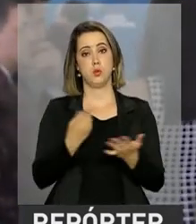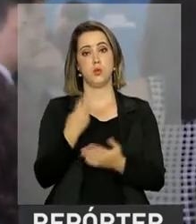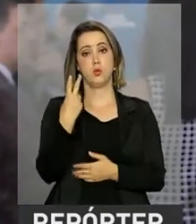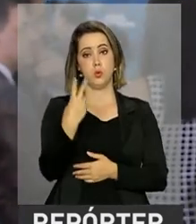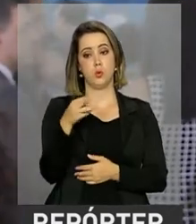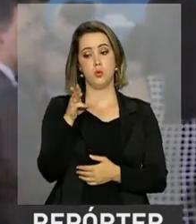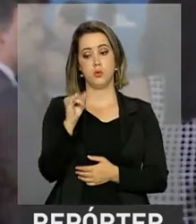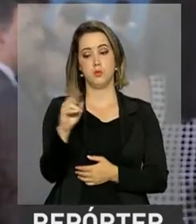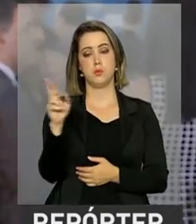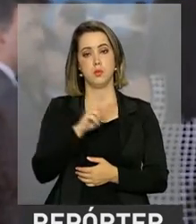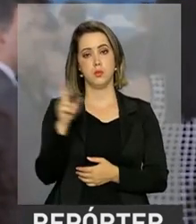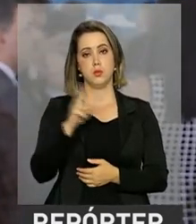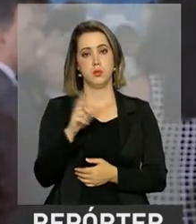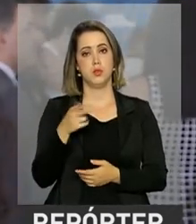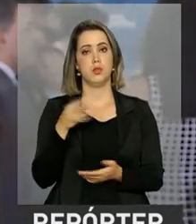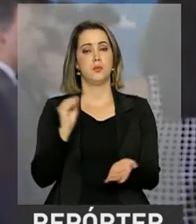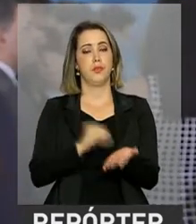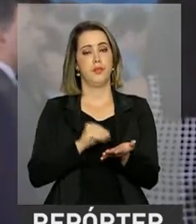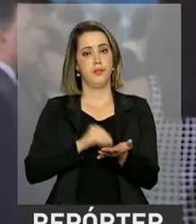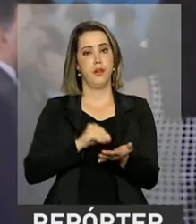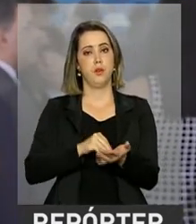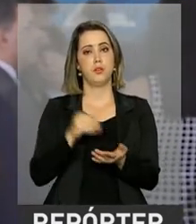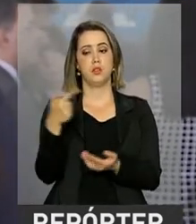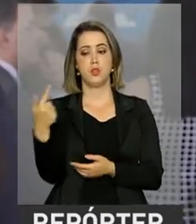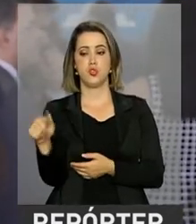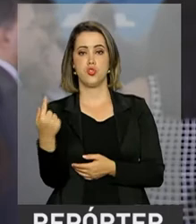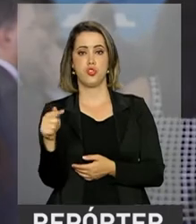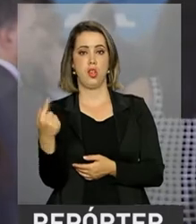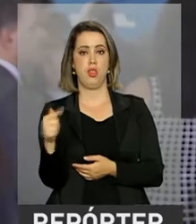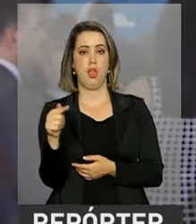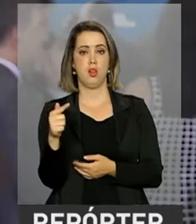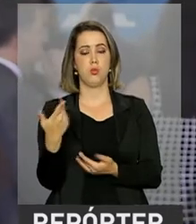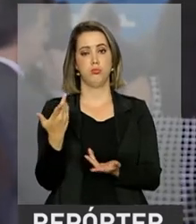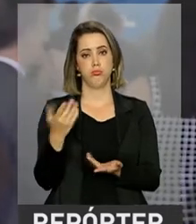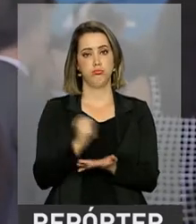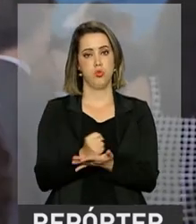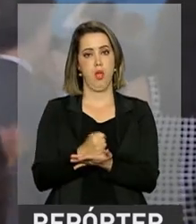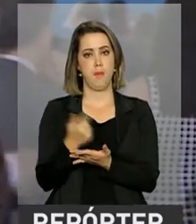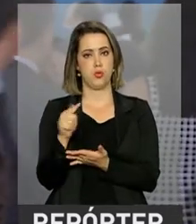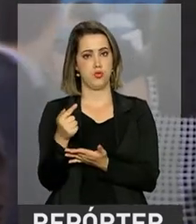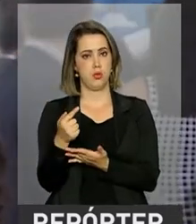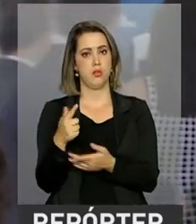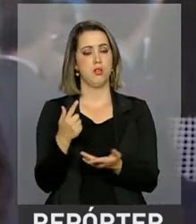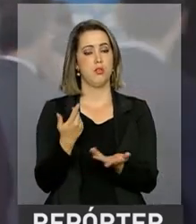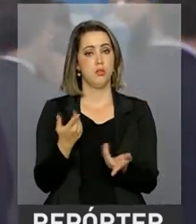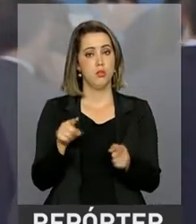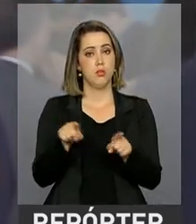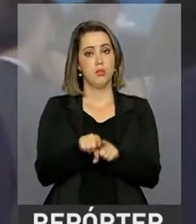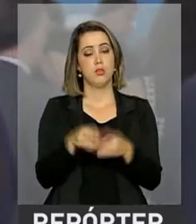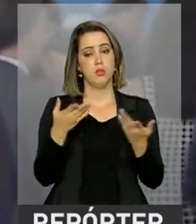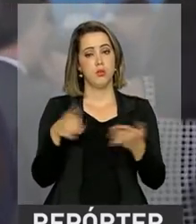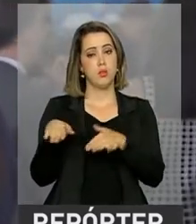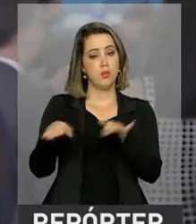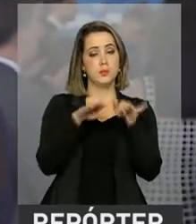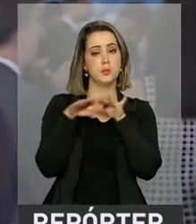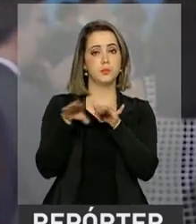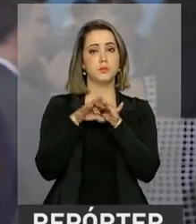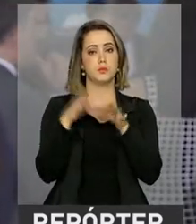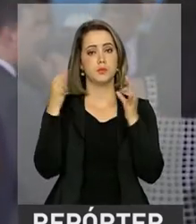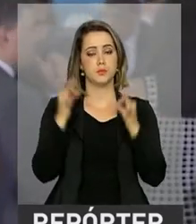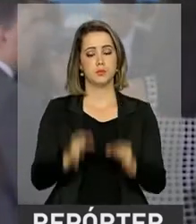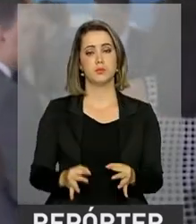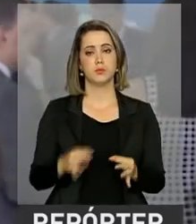de não terem havido genéricos assim que acabaria o pedido de patente então eu creio que isso vai dar mais estabilidade mais